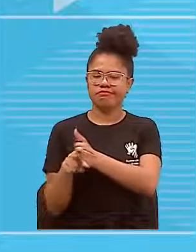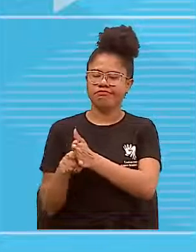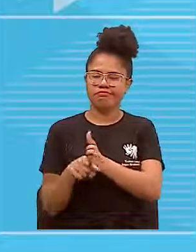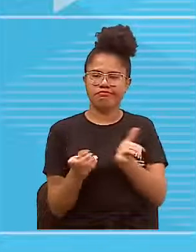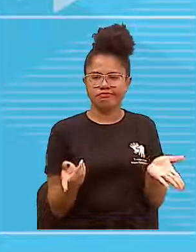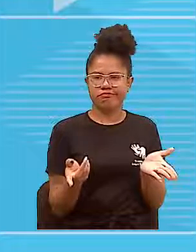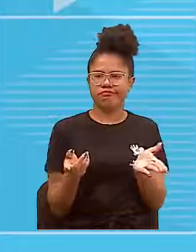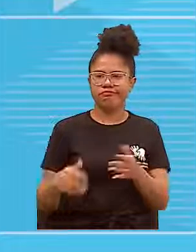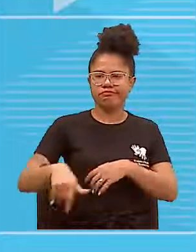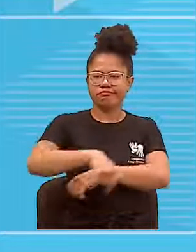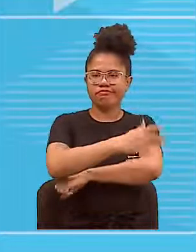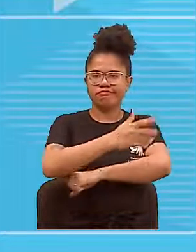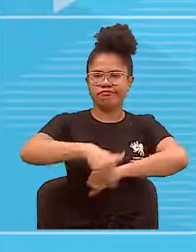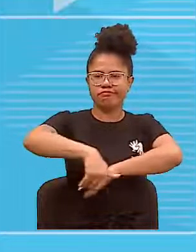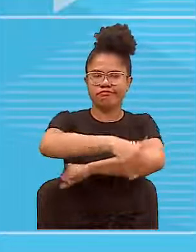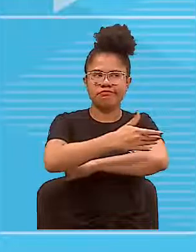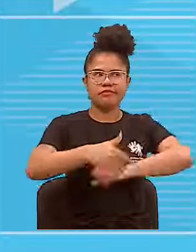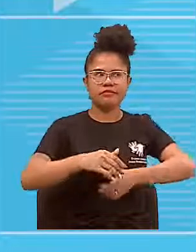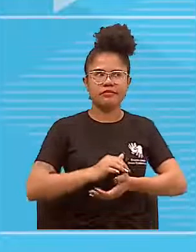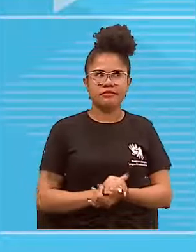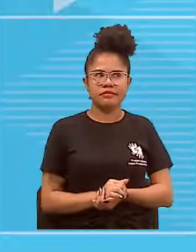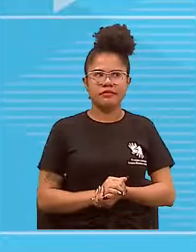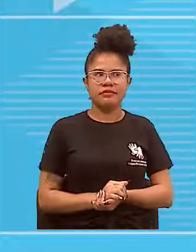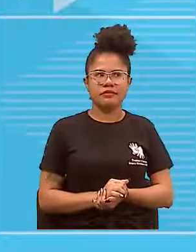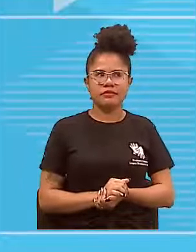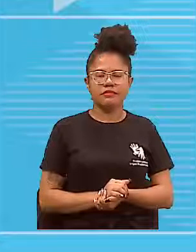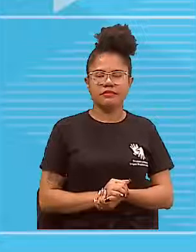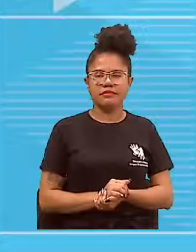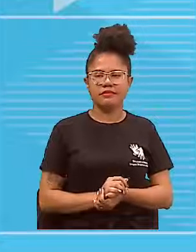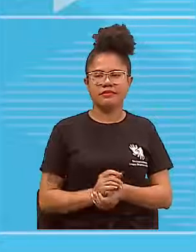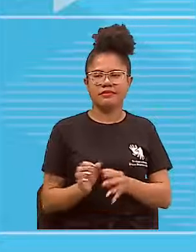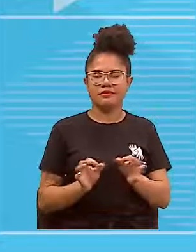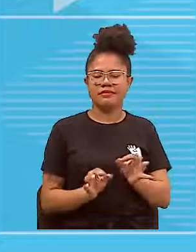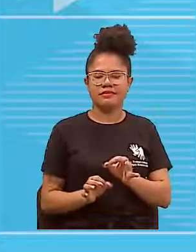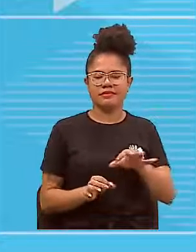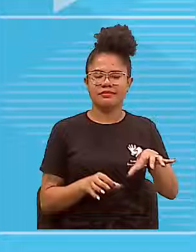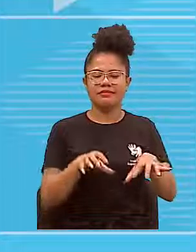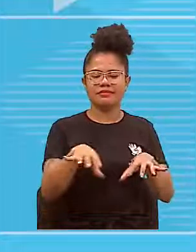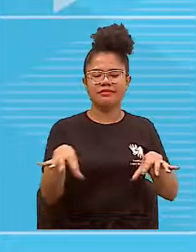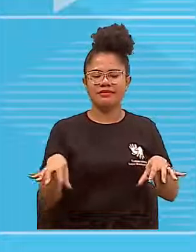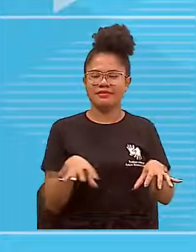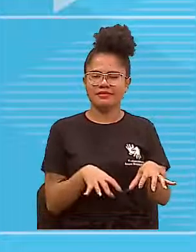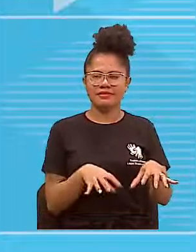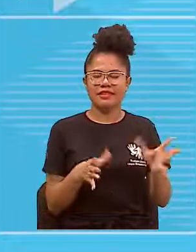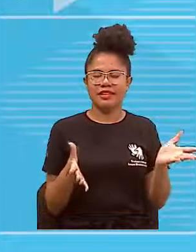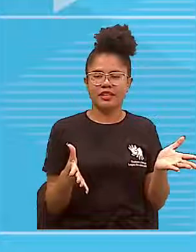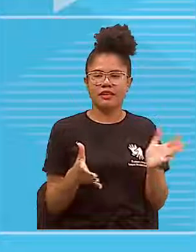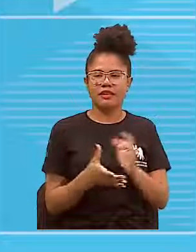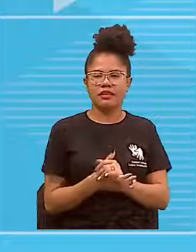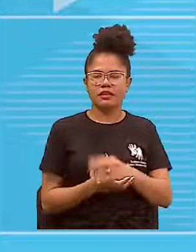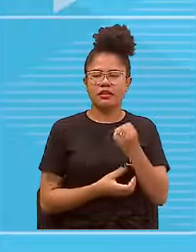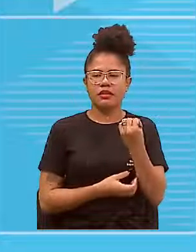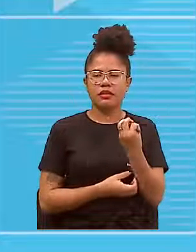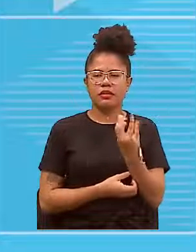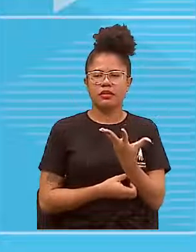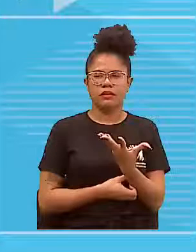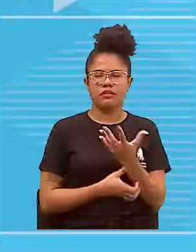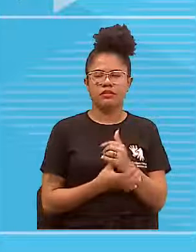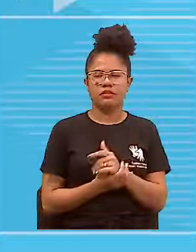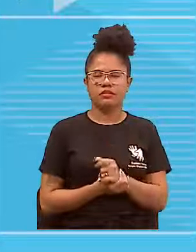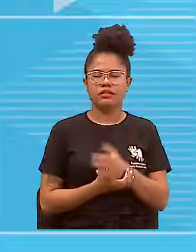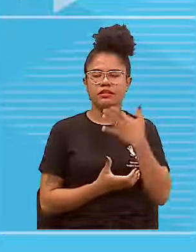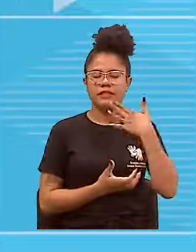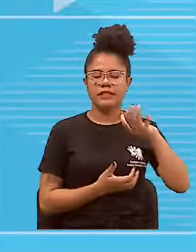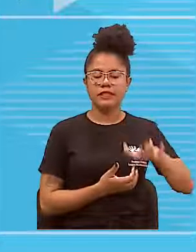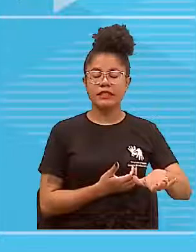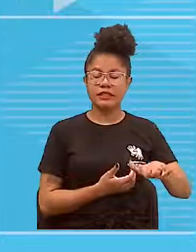No bairro Jocambinho, dividido entre 1, 2 e 3, eu faço um levantamento. Quantas